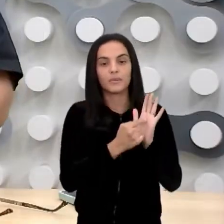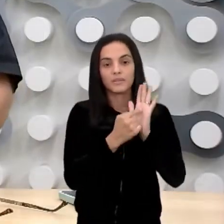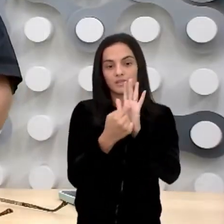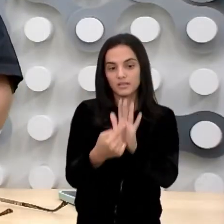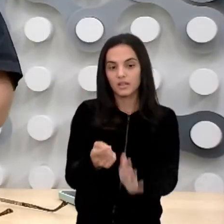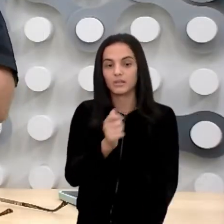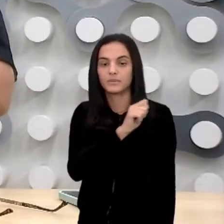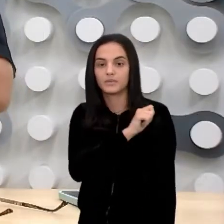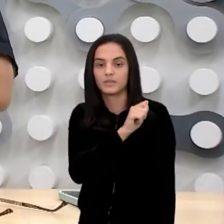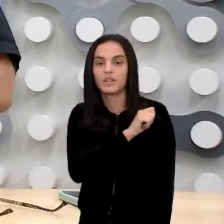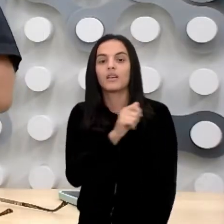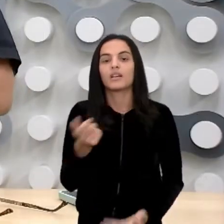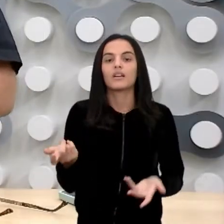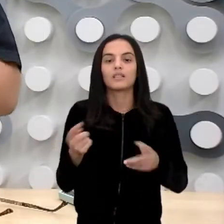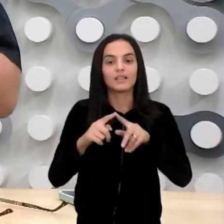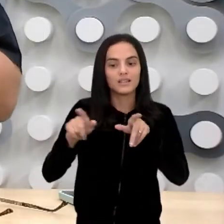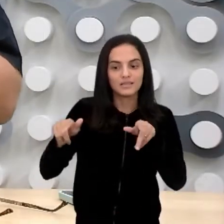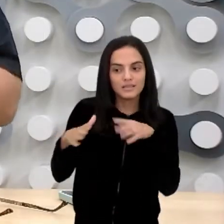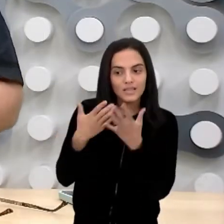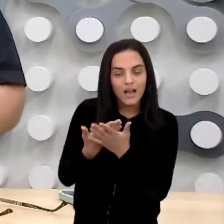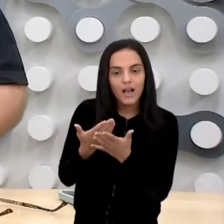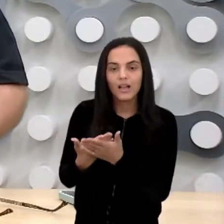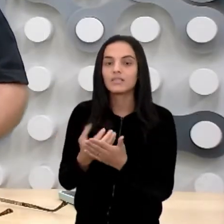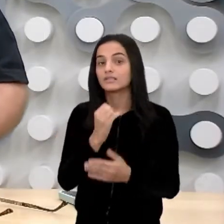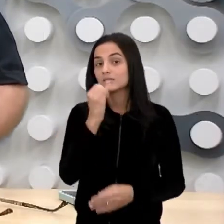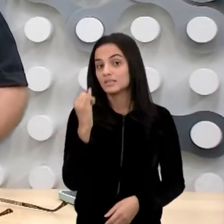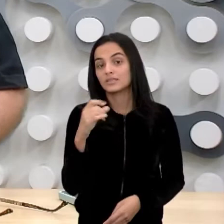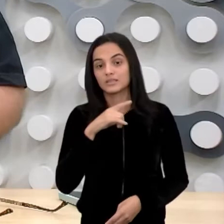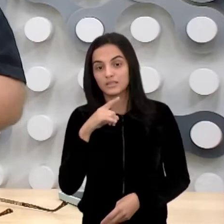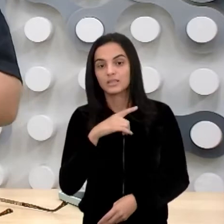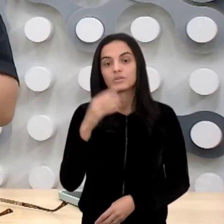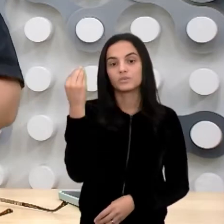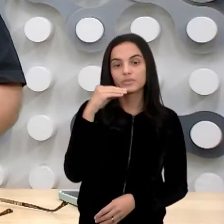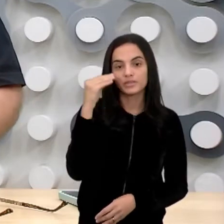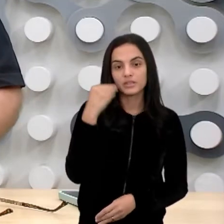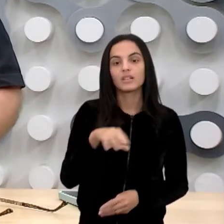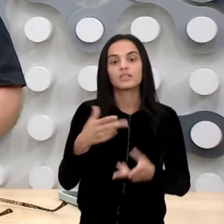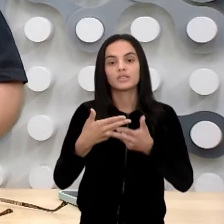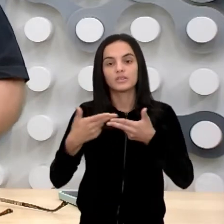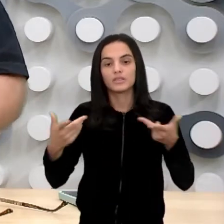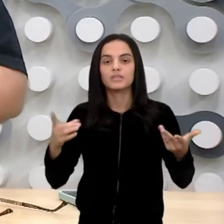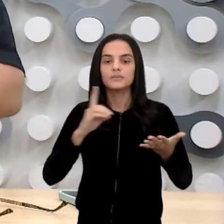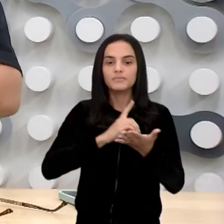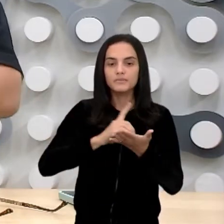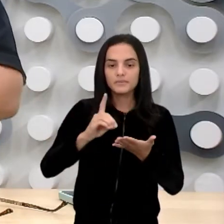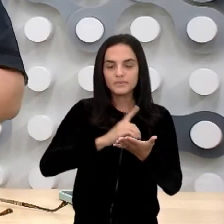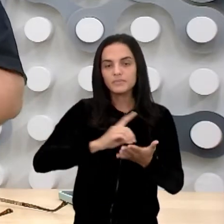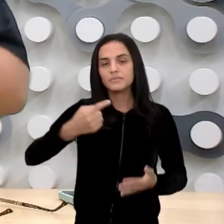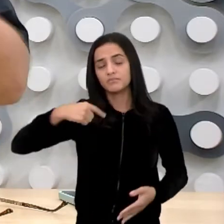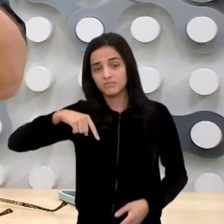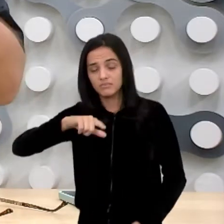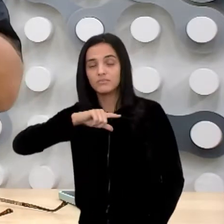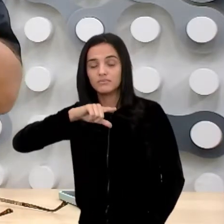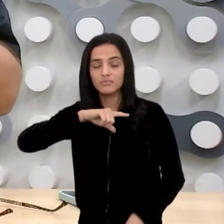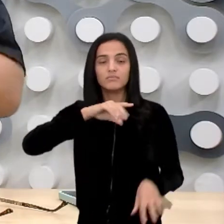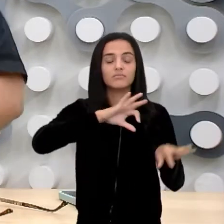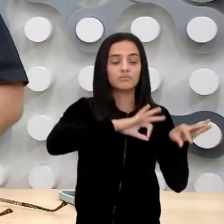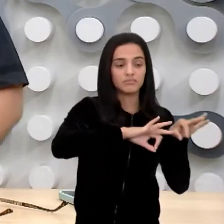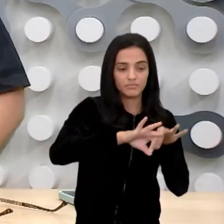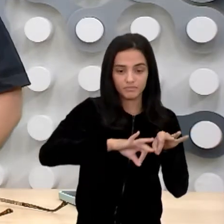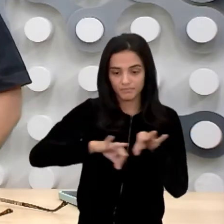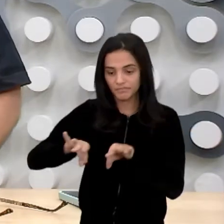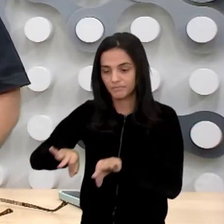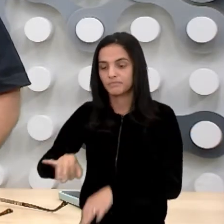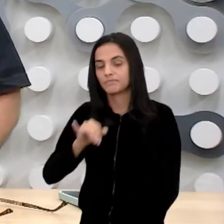os alunos, né, na sala de aula, se tiver a oportunidade de ter os meios digitais, que nós temos aqui, né, um projetor, por